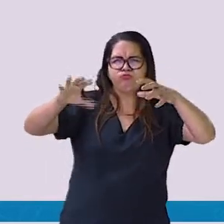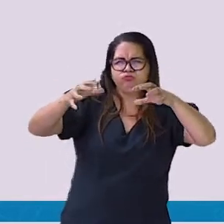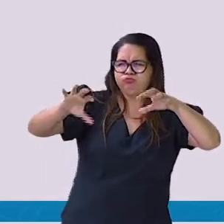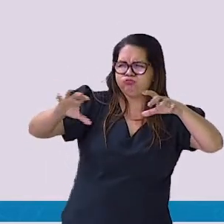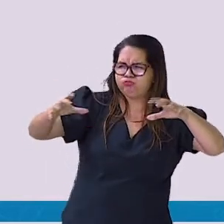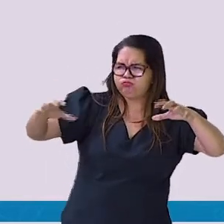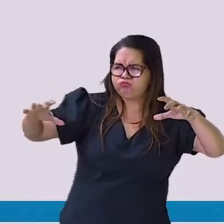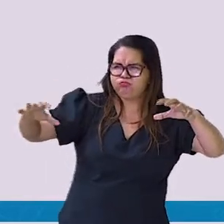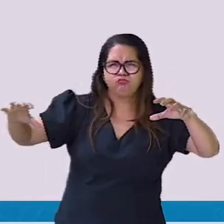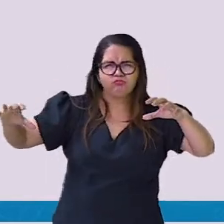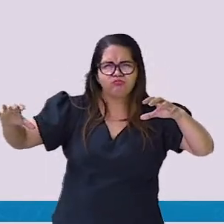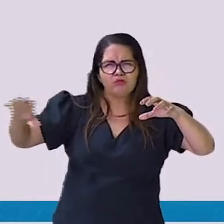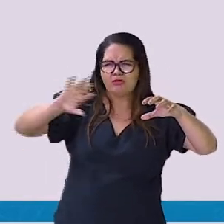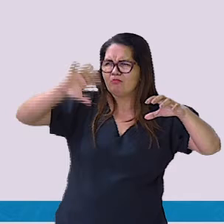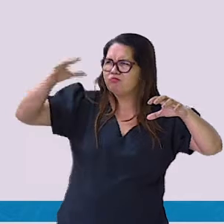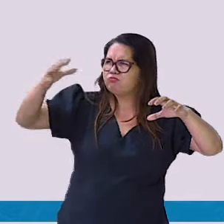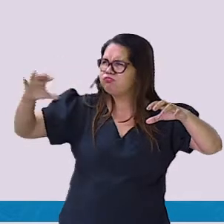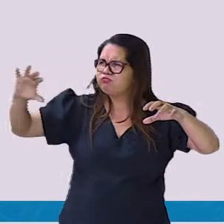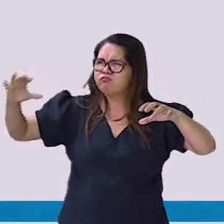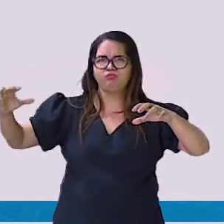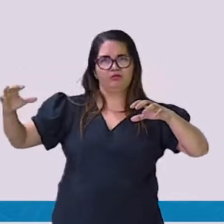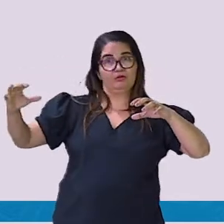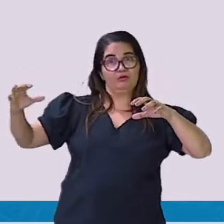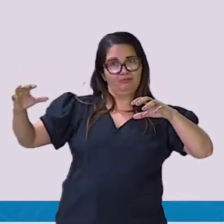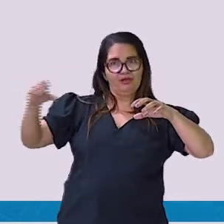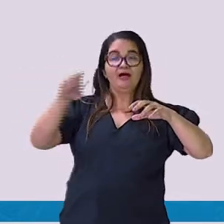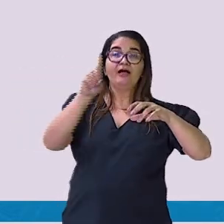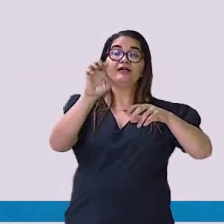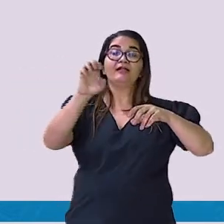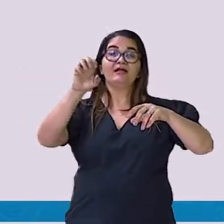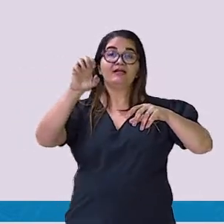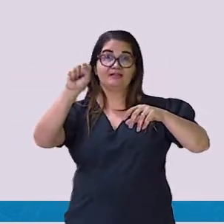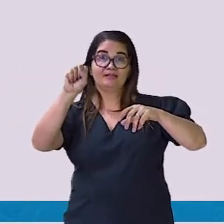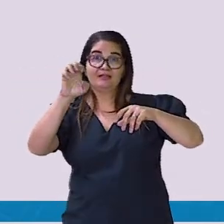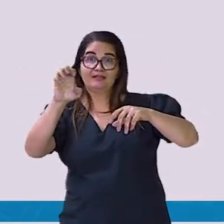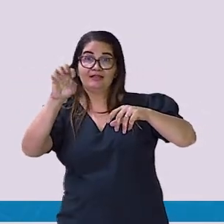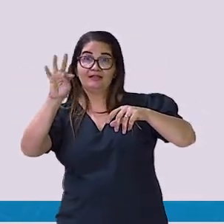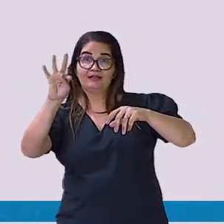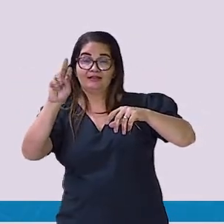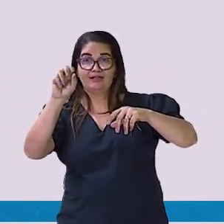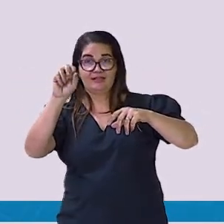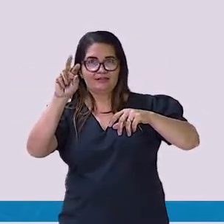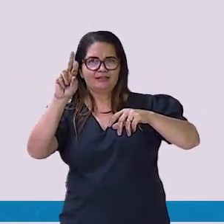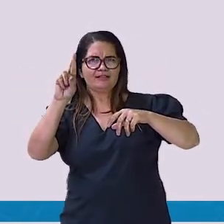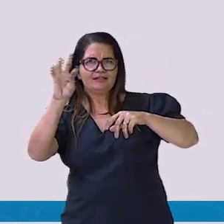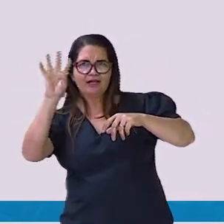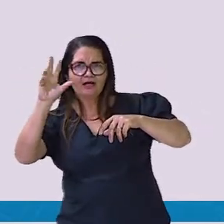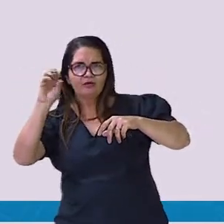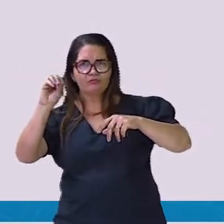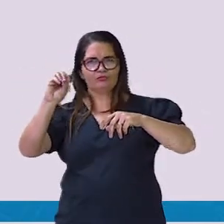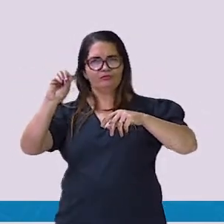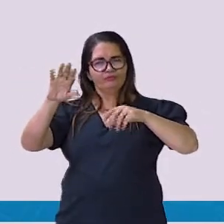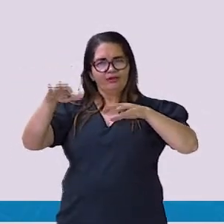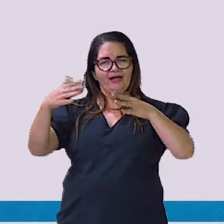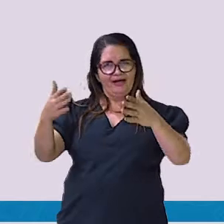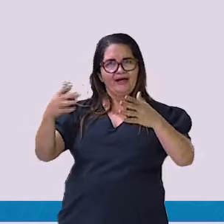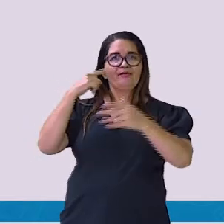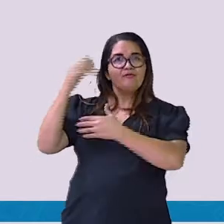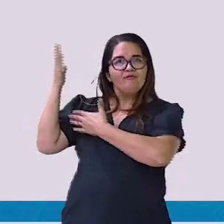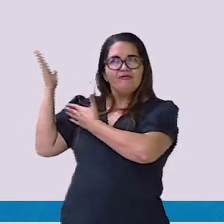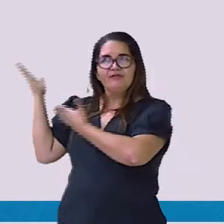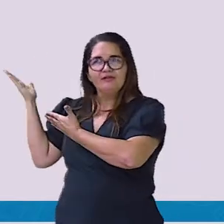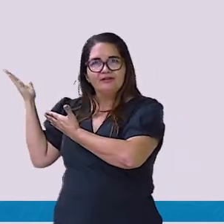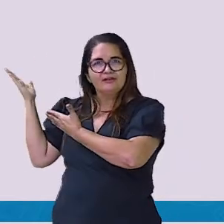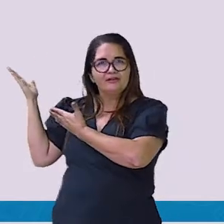Clima frio. Clima templado aqui é porque não está em português,